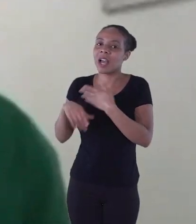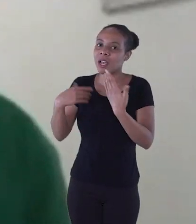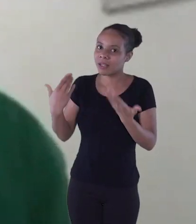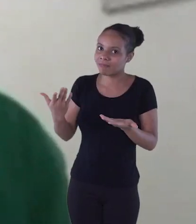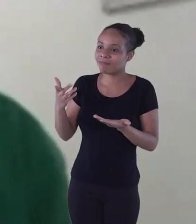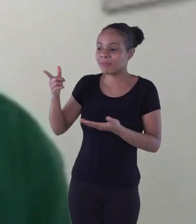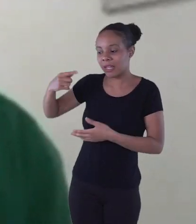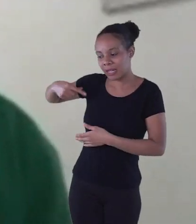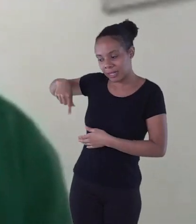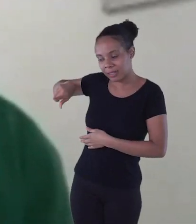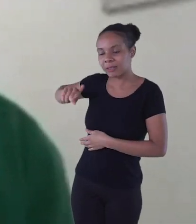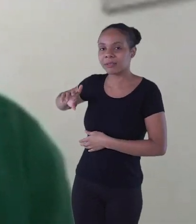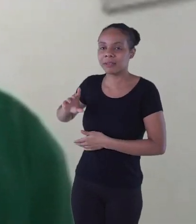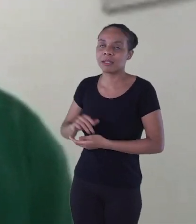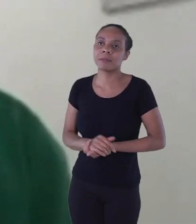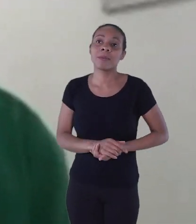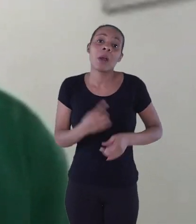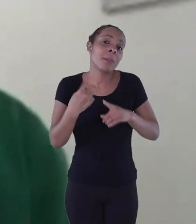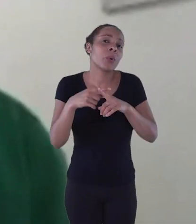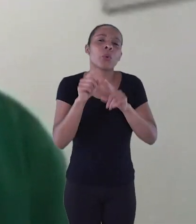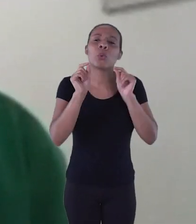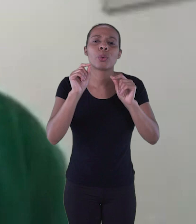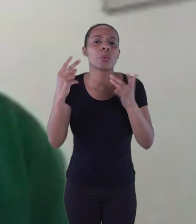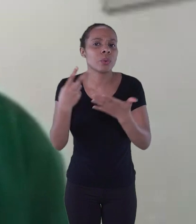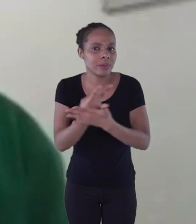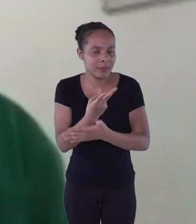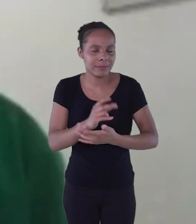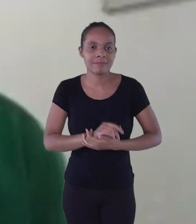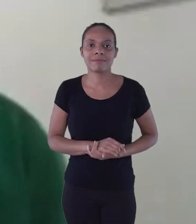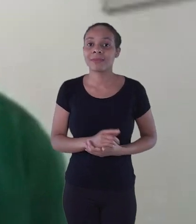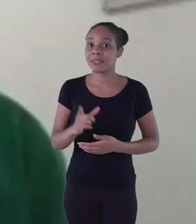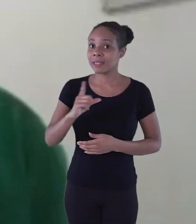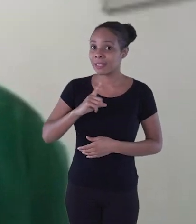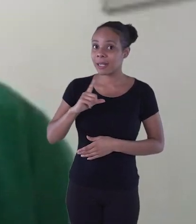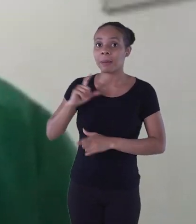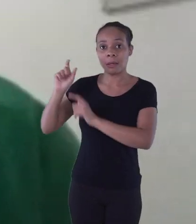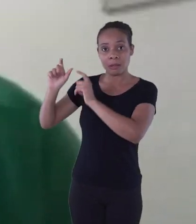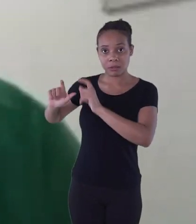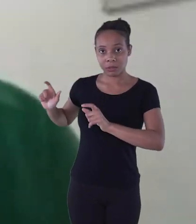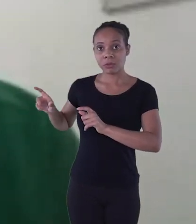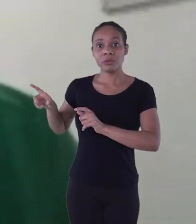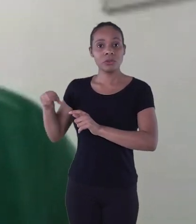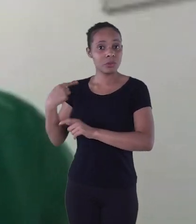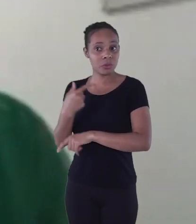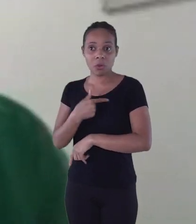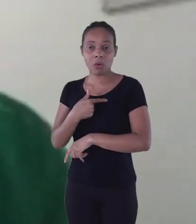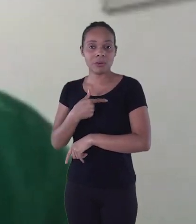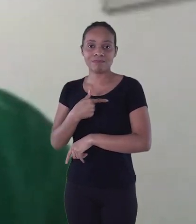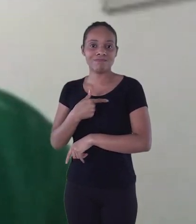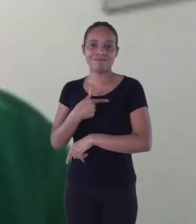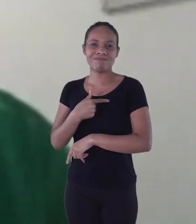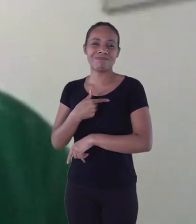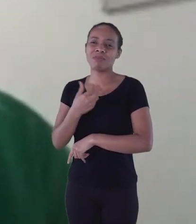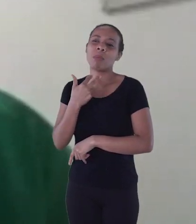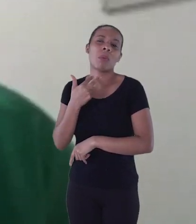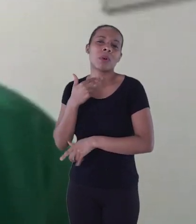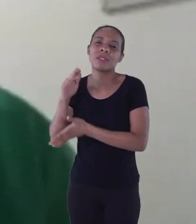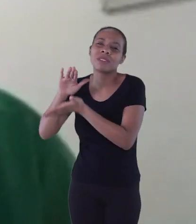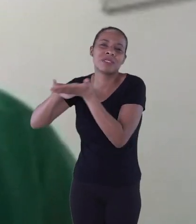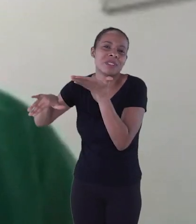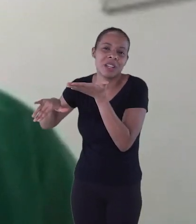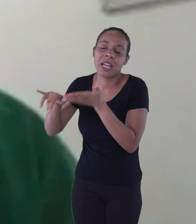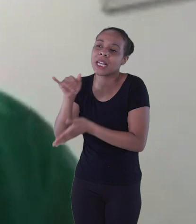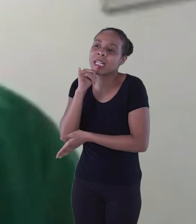Esses e alguns. Porque também é o seguinte, tem personagens que a gente não tinha como tirar. Você não pode tirar um